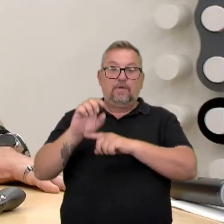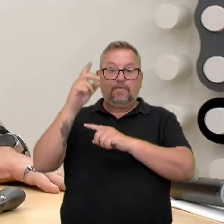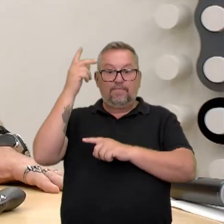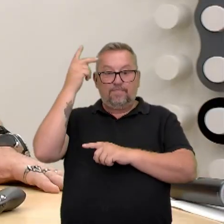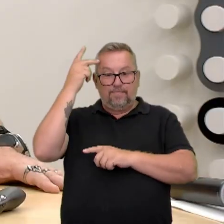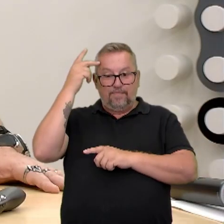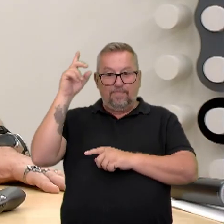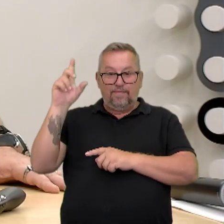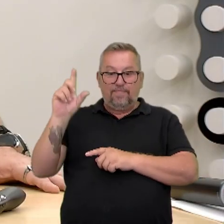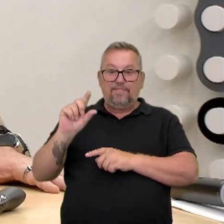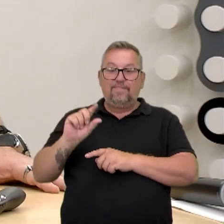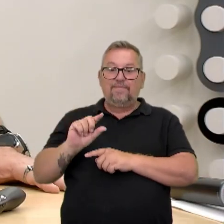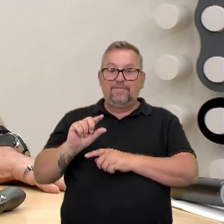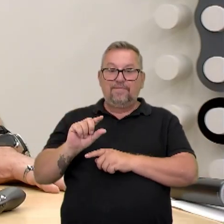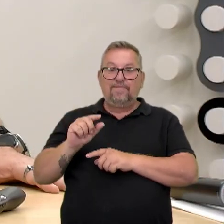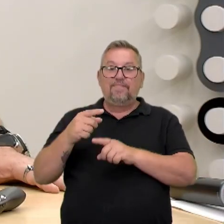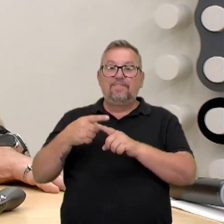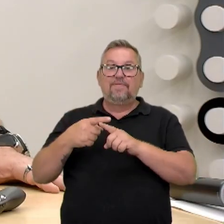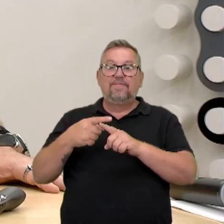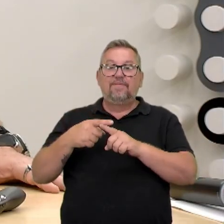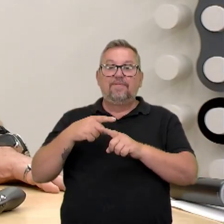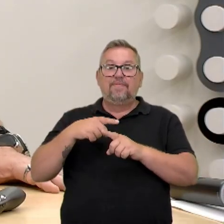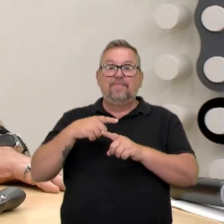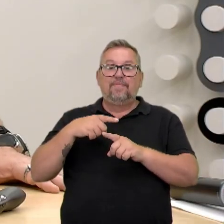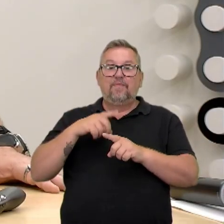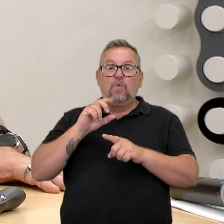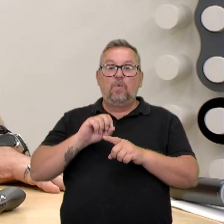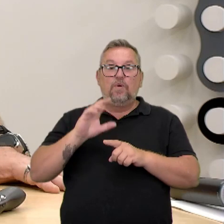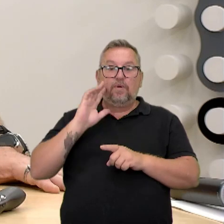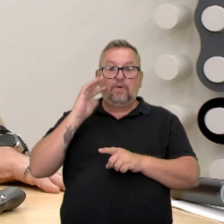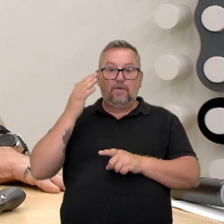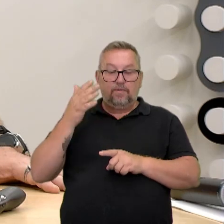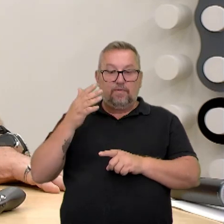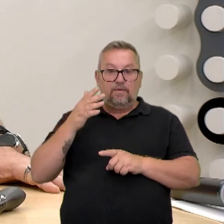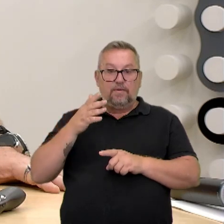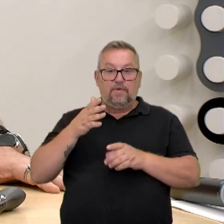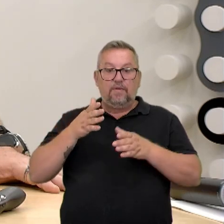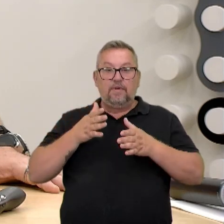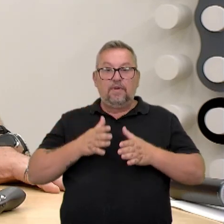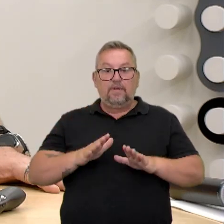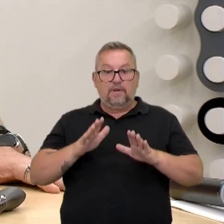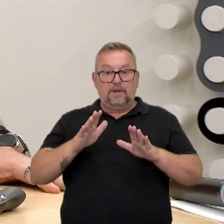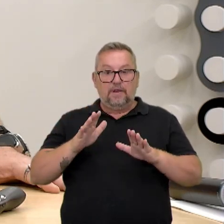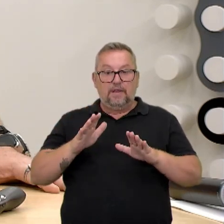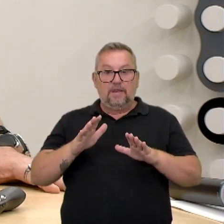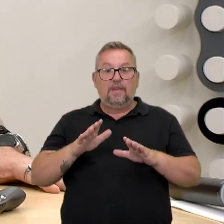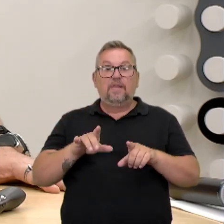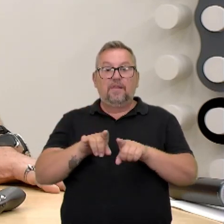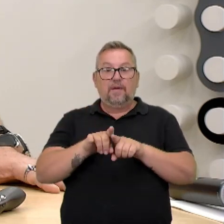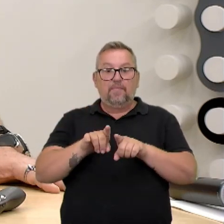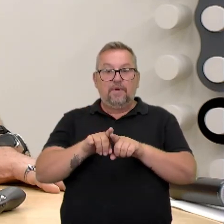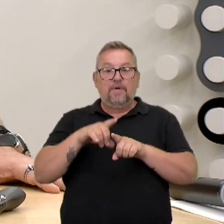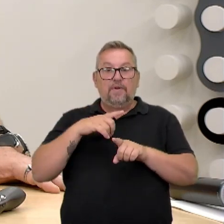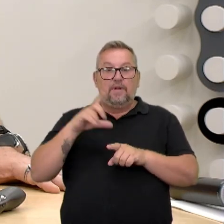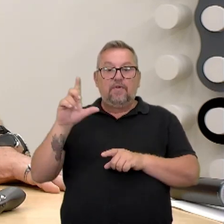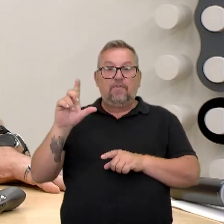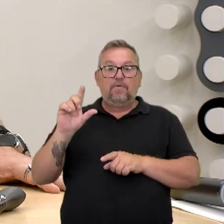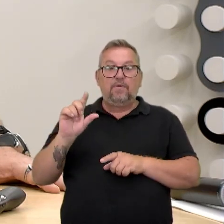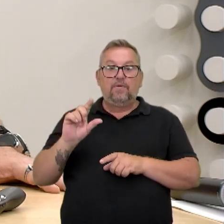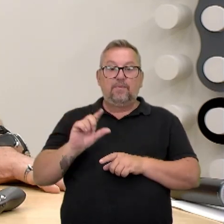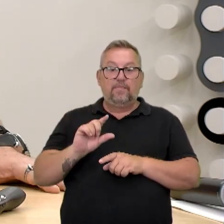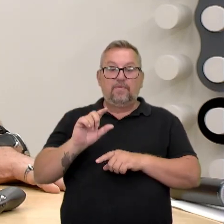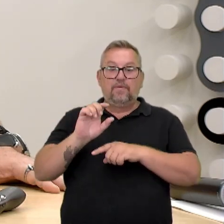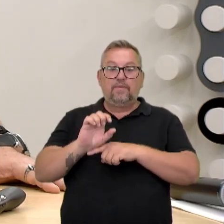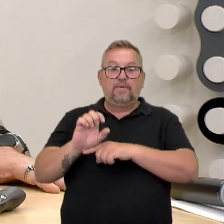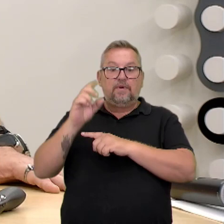vai diminuir. Por quê? Porque, na realidade, a taxa de fecundidade e a taxa de natalidade está diminuindo no estado de